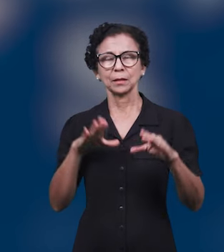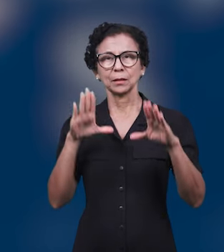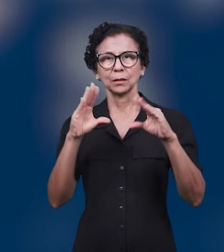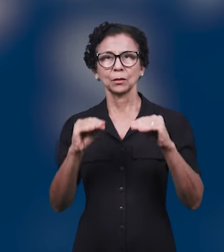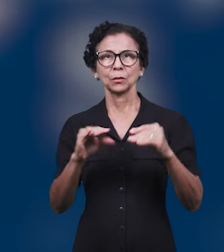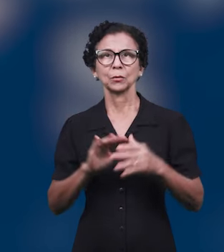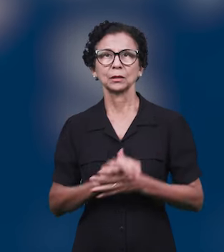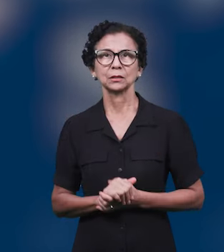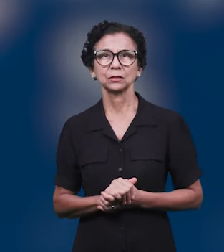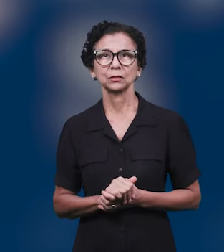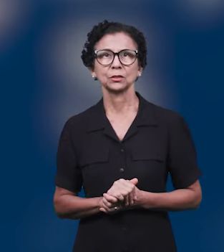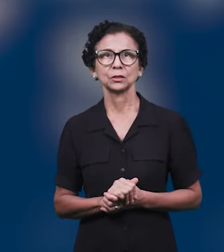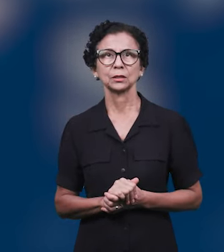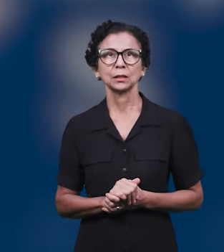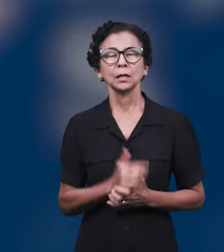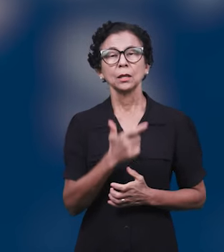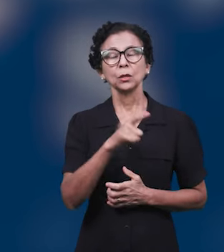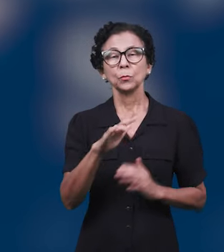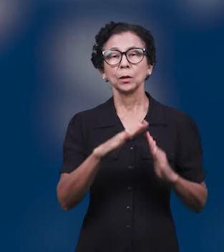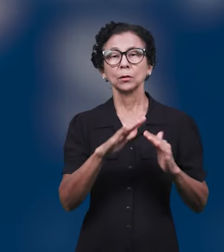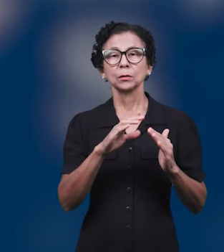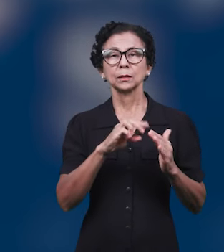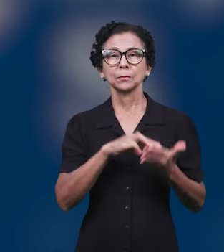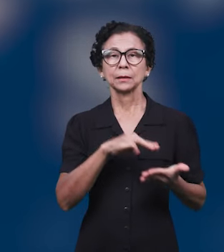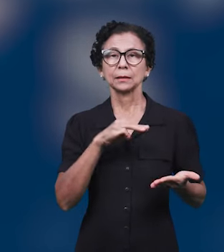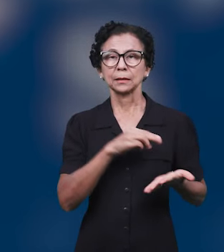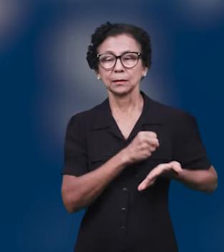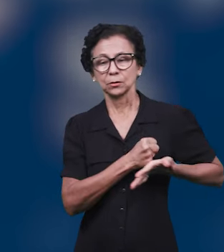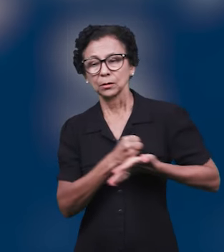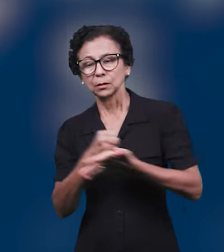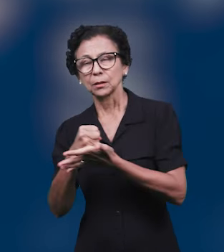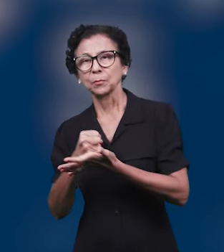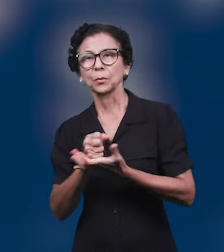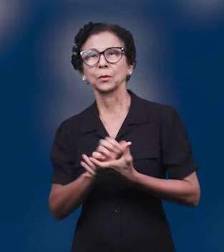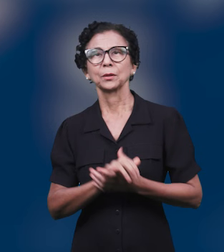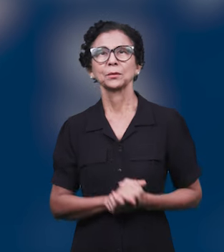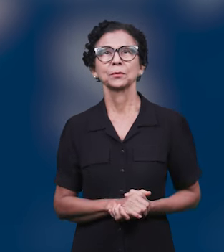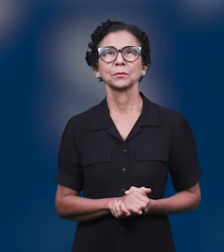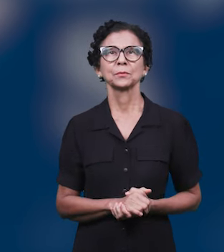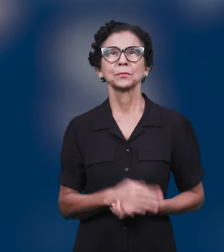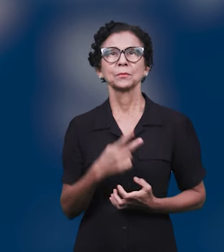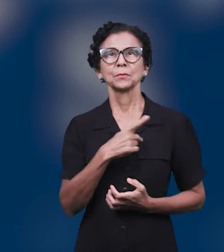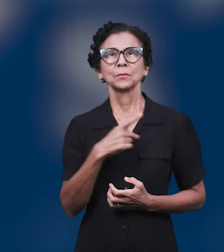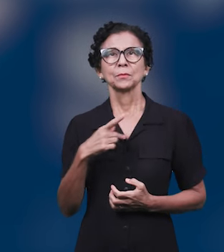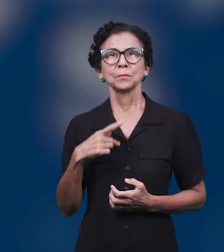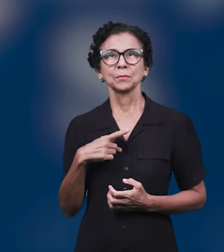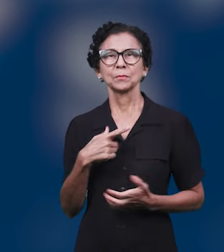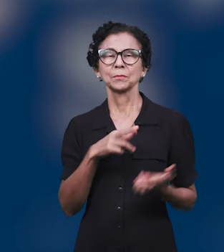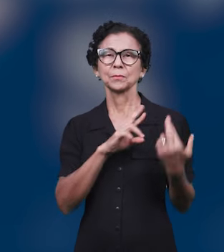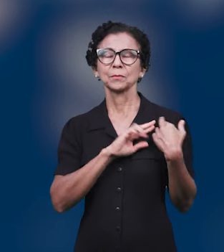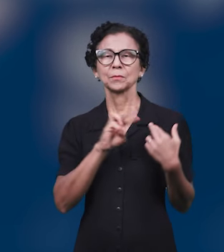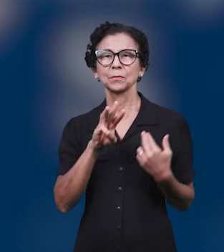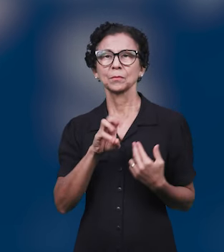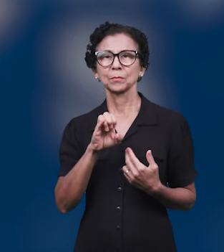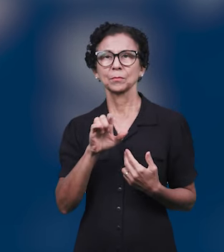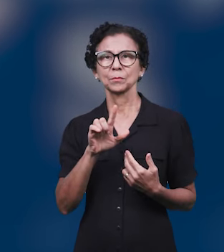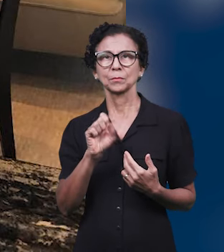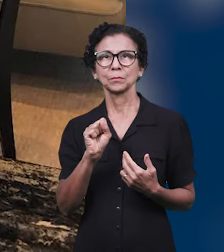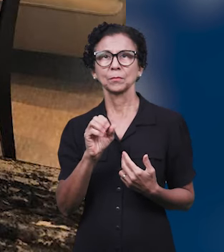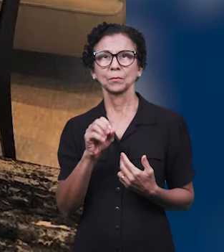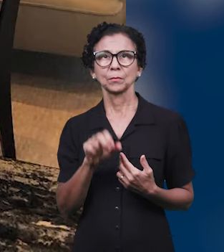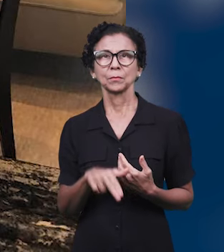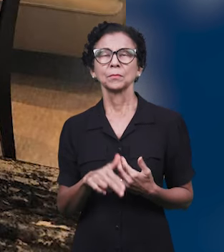em inglês traduzido para o chinês, na cidade de St. George, cerca de 400 quilômetros da ICM Provo, em Utah.